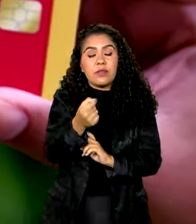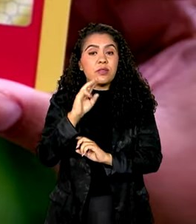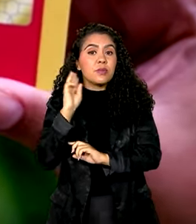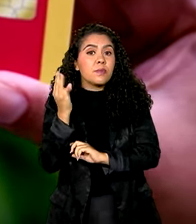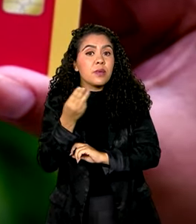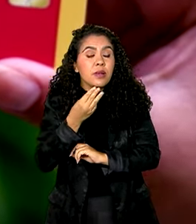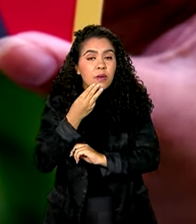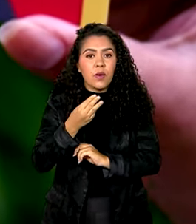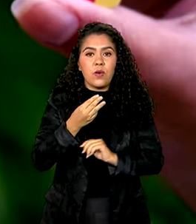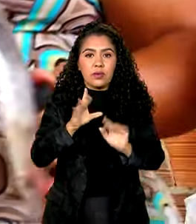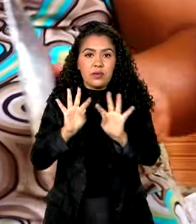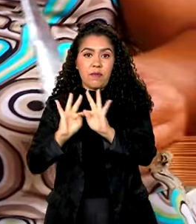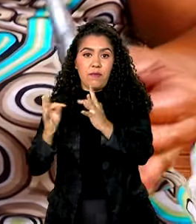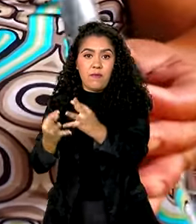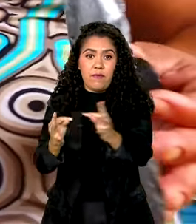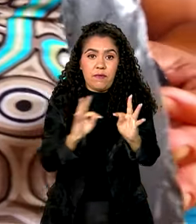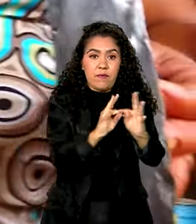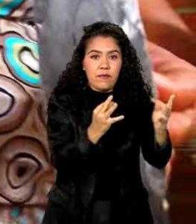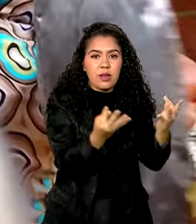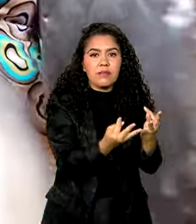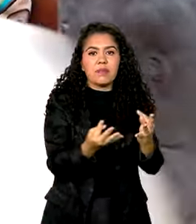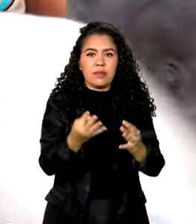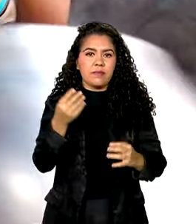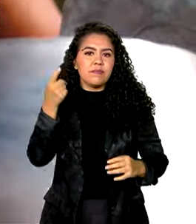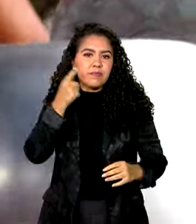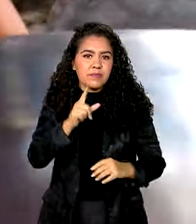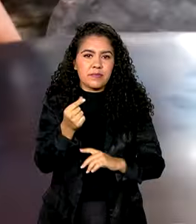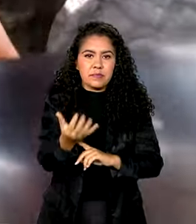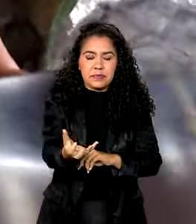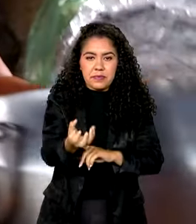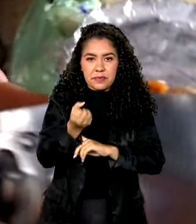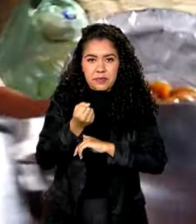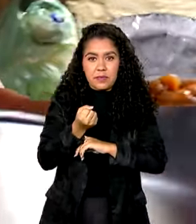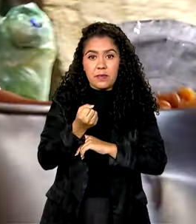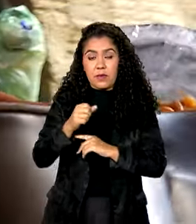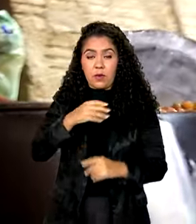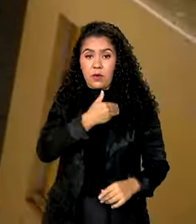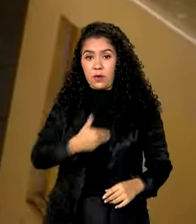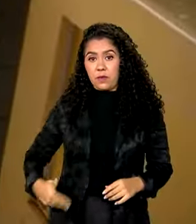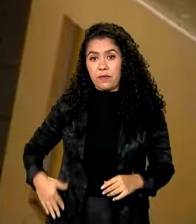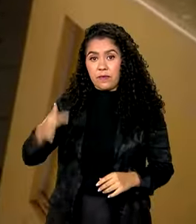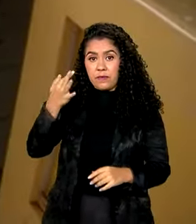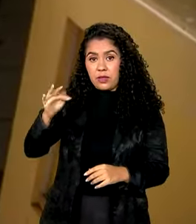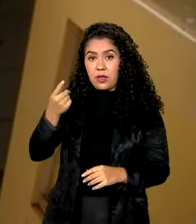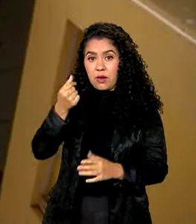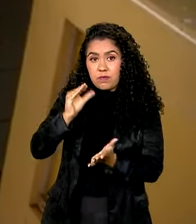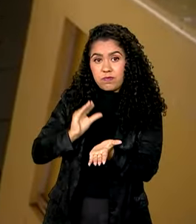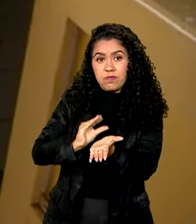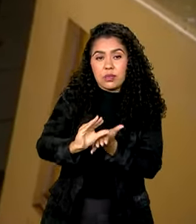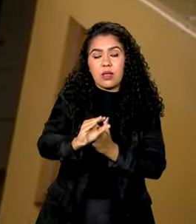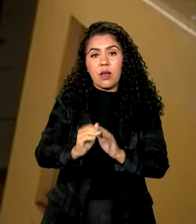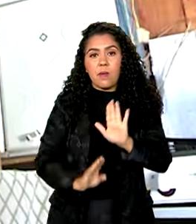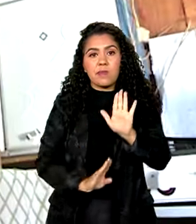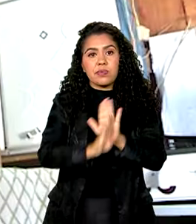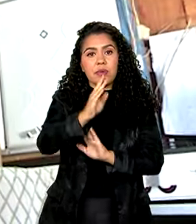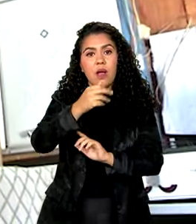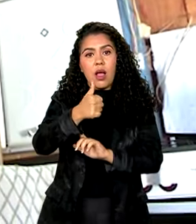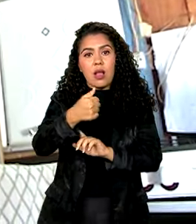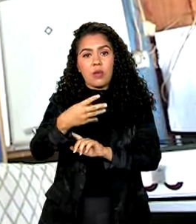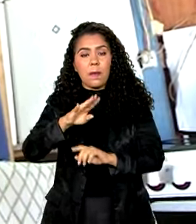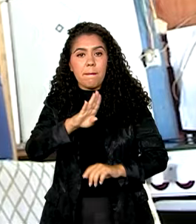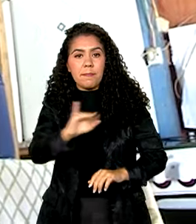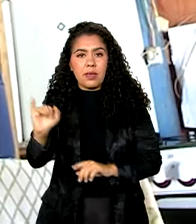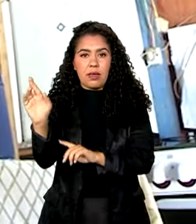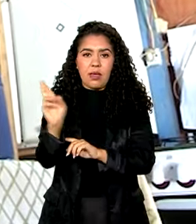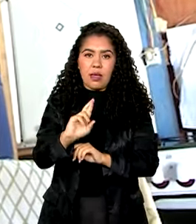800 mil famílias serão beneficiadas. O investimento federal ultrapassa aí 14 bilhões de reais e o